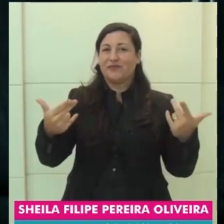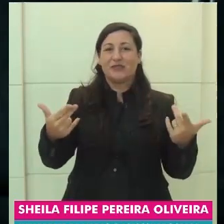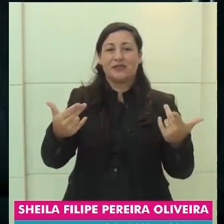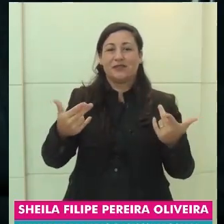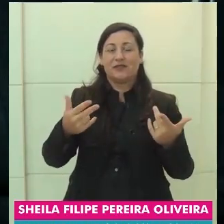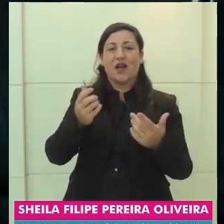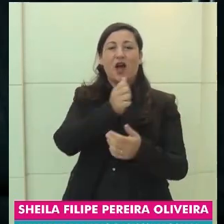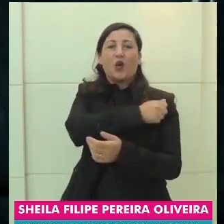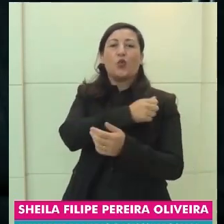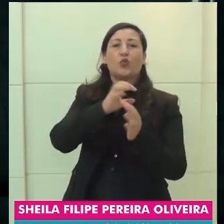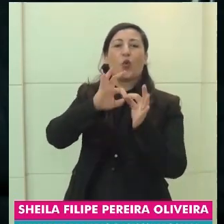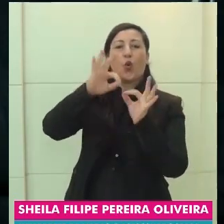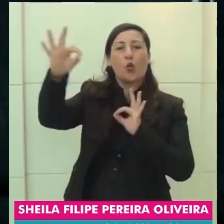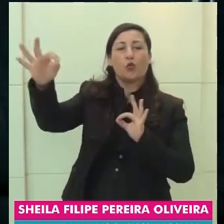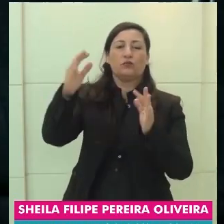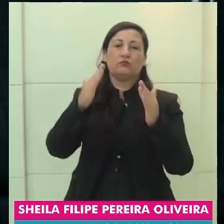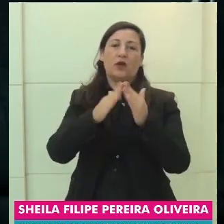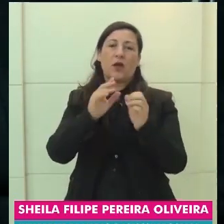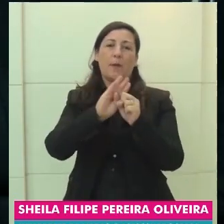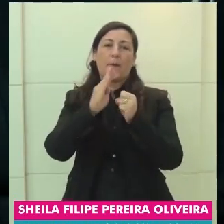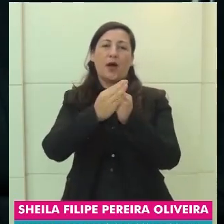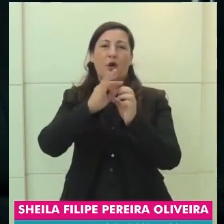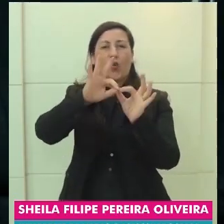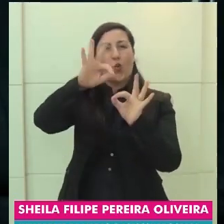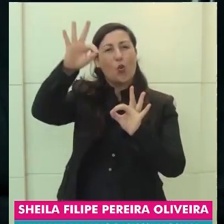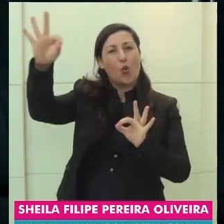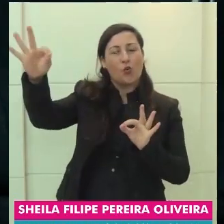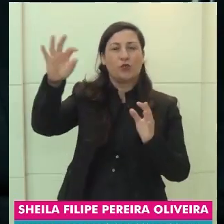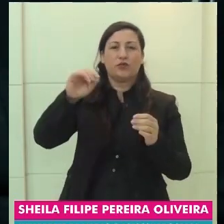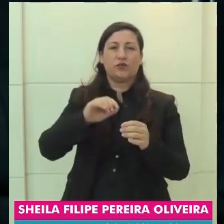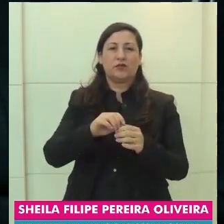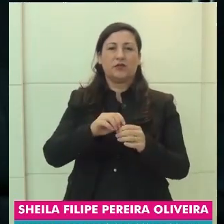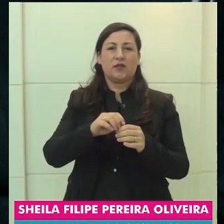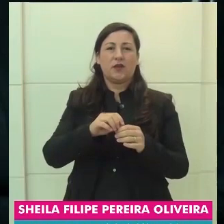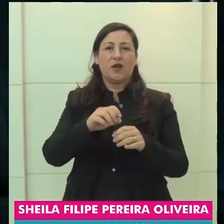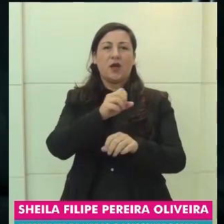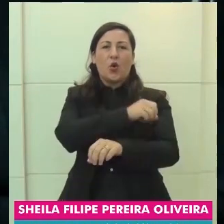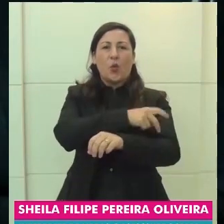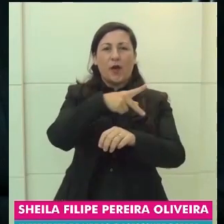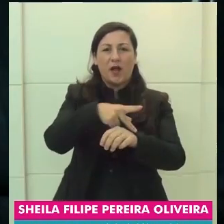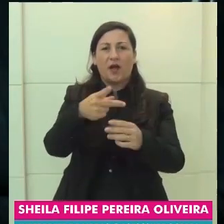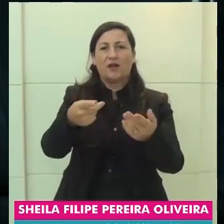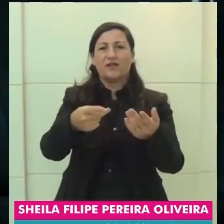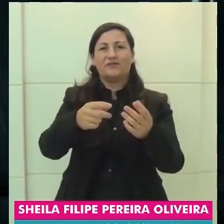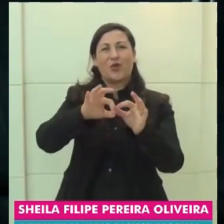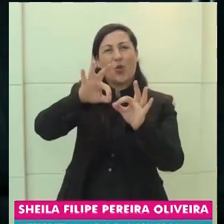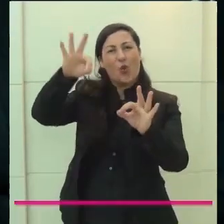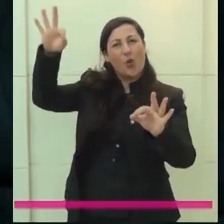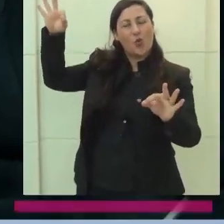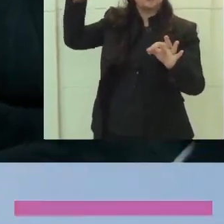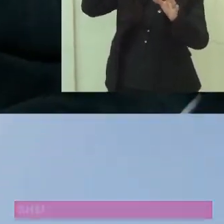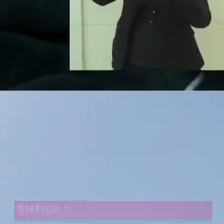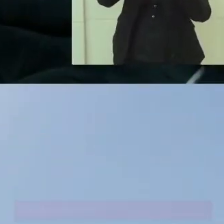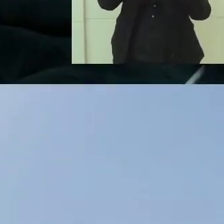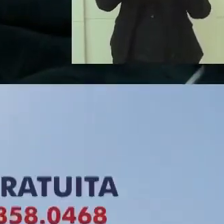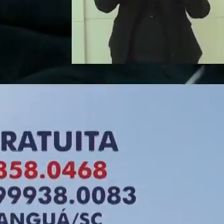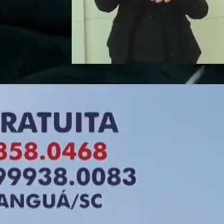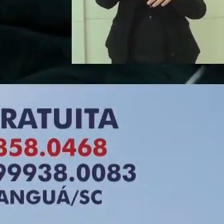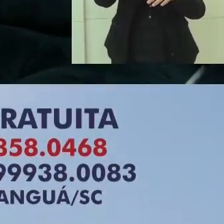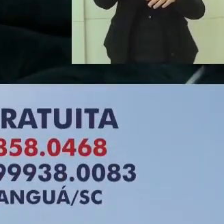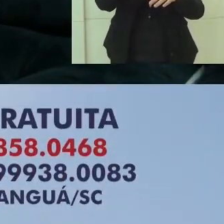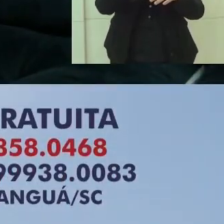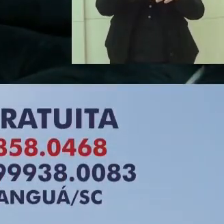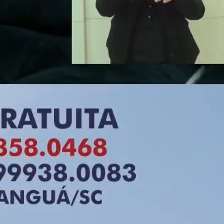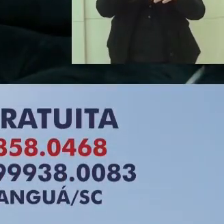moram lá na Canjiquinha. E eles não têm recursos para trazer esses alunos. Então, quando a gente pode, por conta